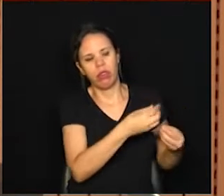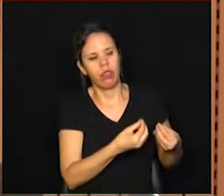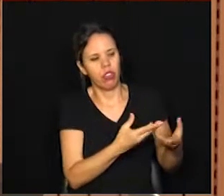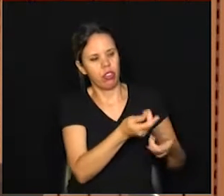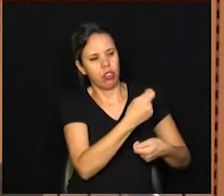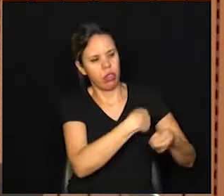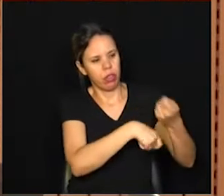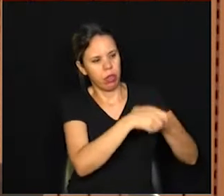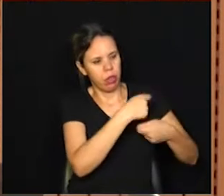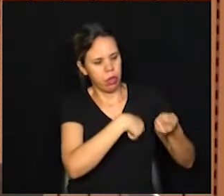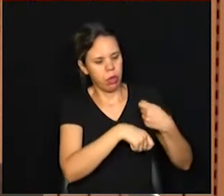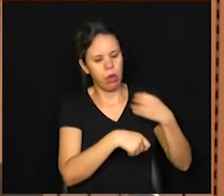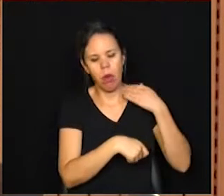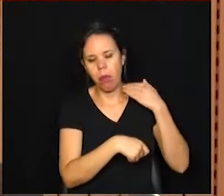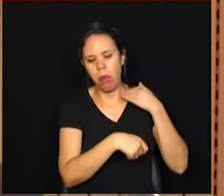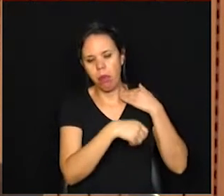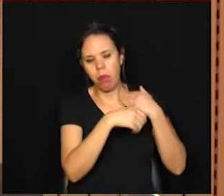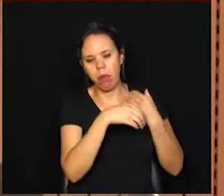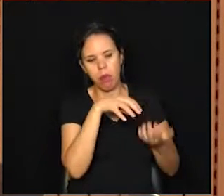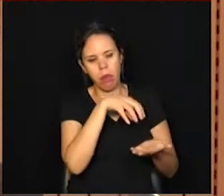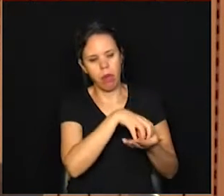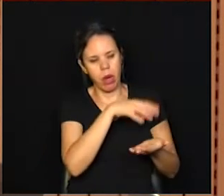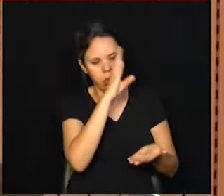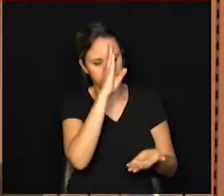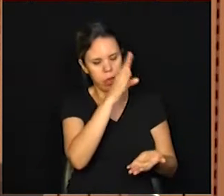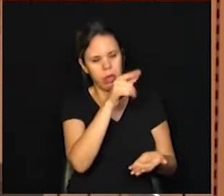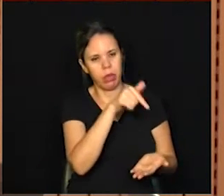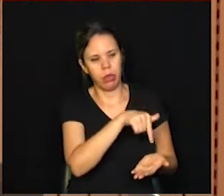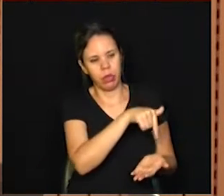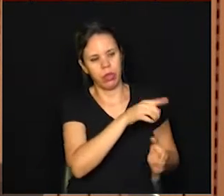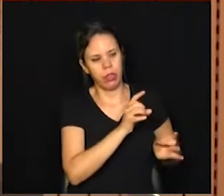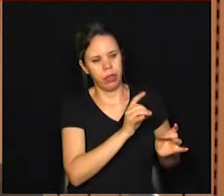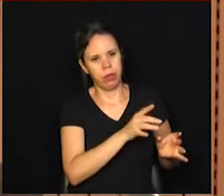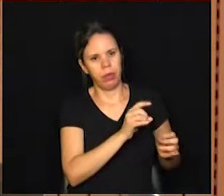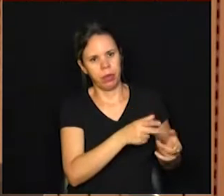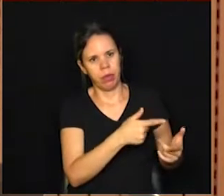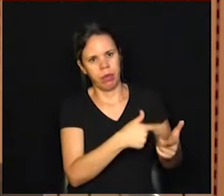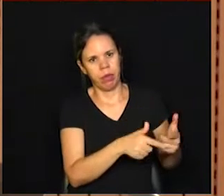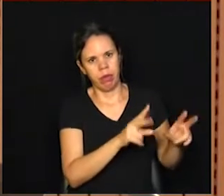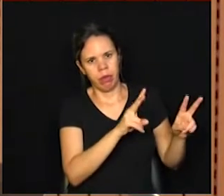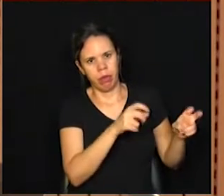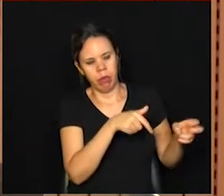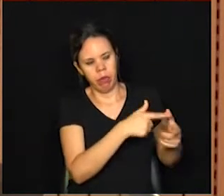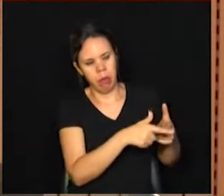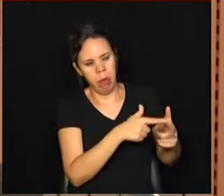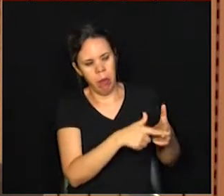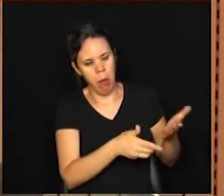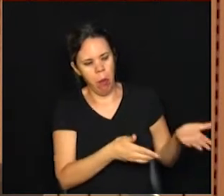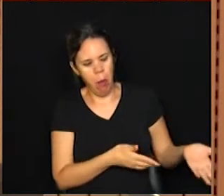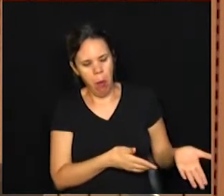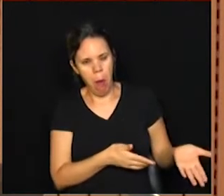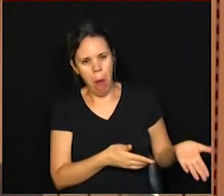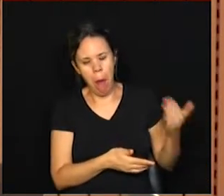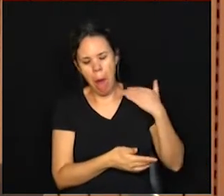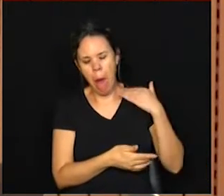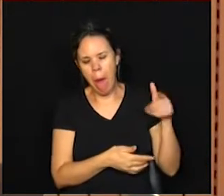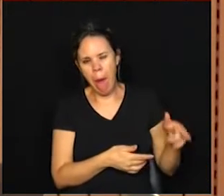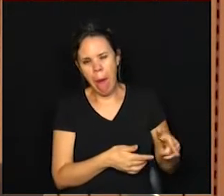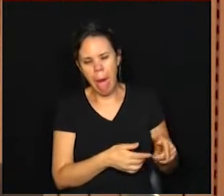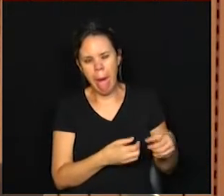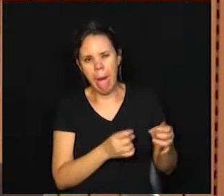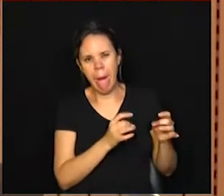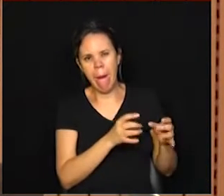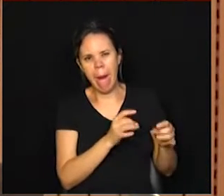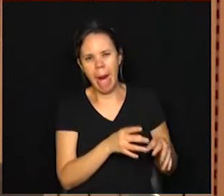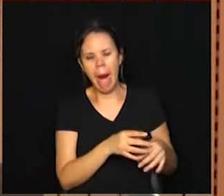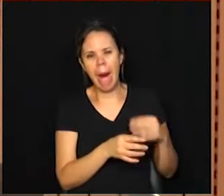administração do Banco Central. O Banco Central depois vendeu essa suposta parte podre para